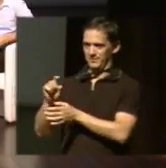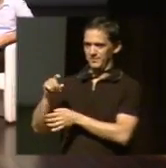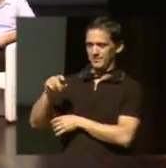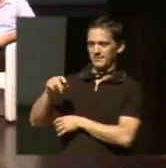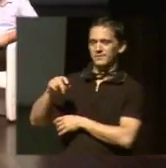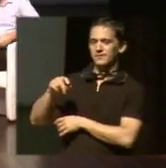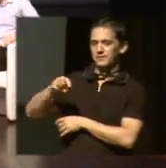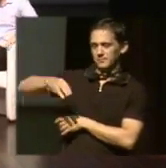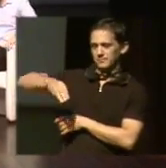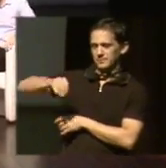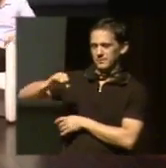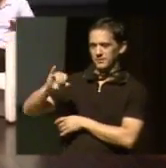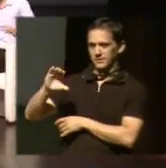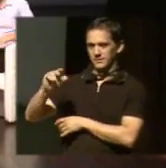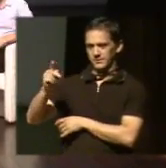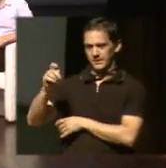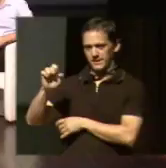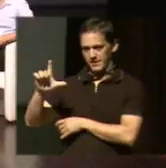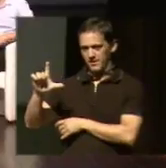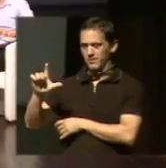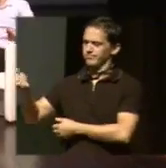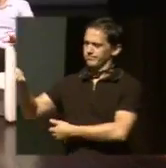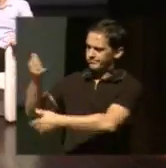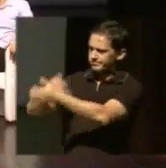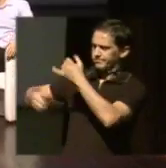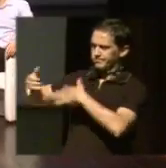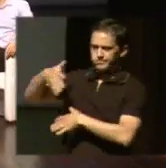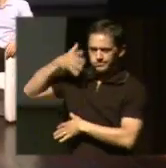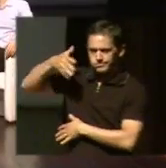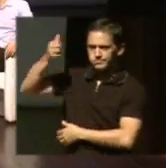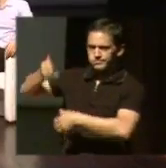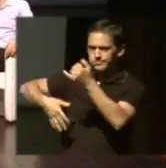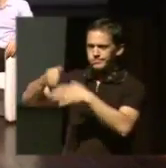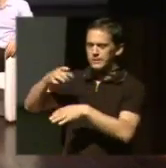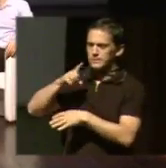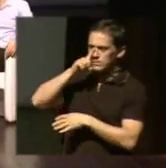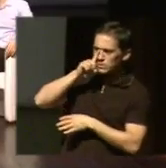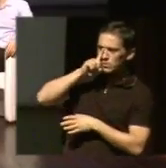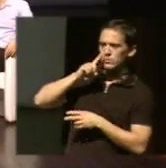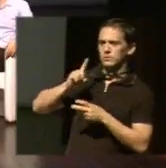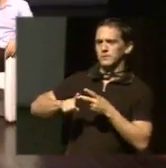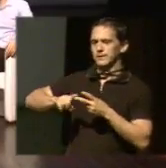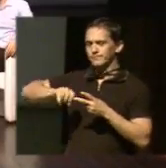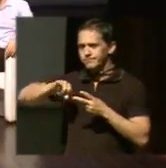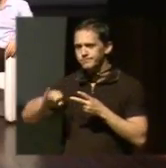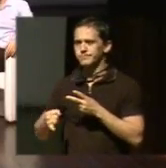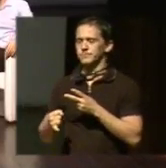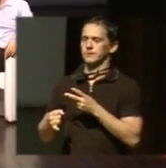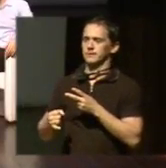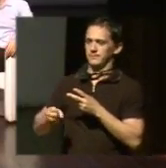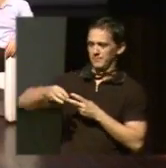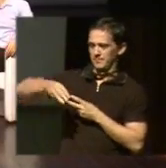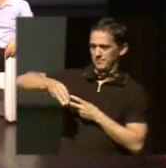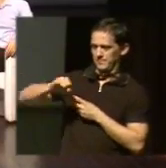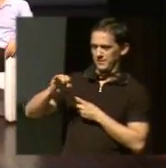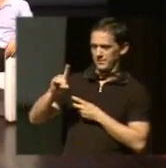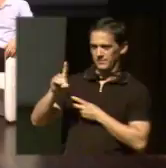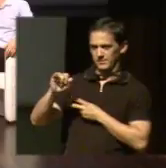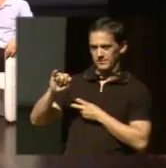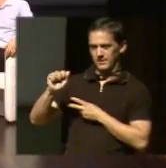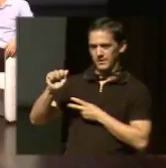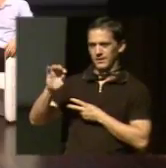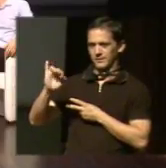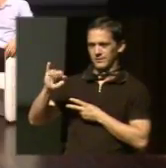professor Michael colocou o tempo inteiro, ele falou sobre possibilidades e riscos, né? Da mediatização. Então, de fato, a gente